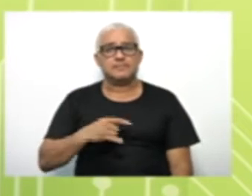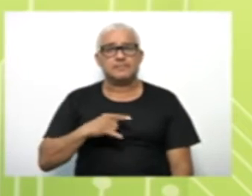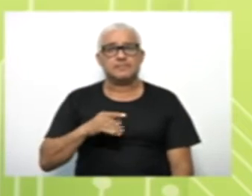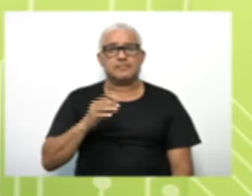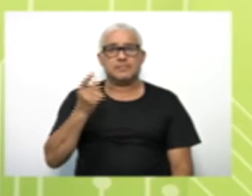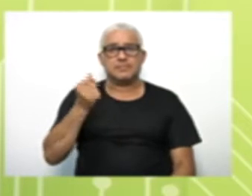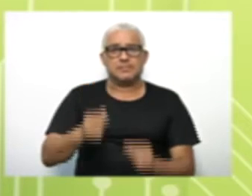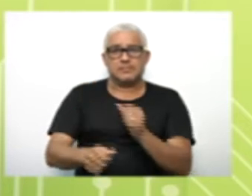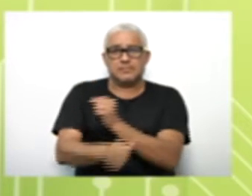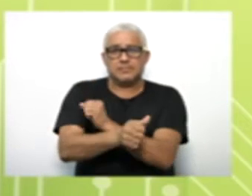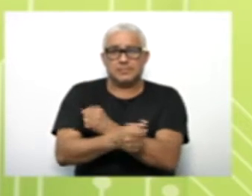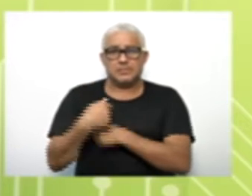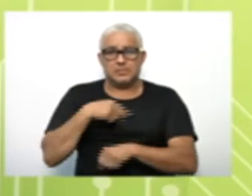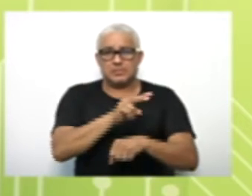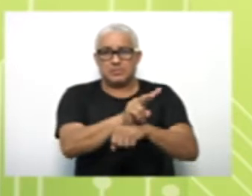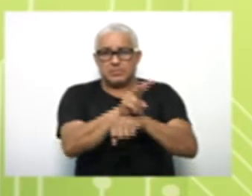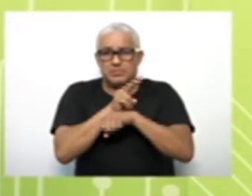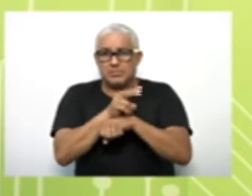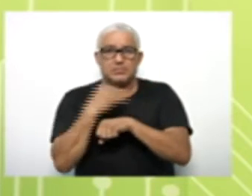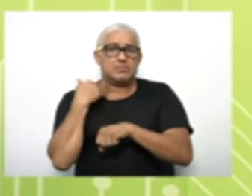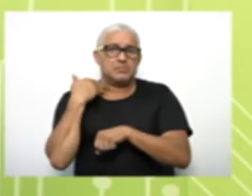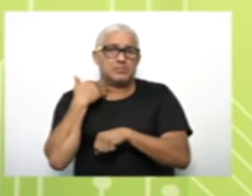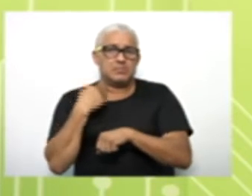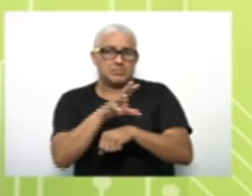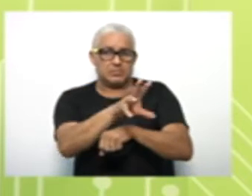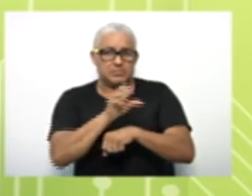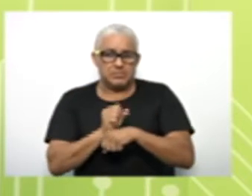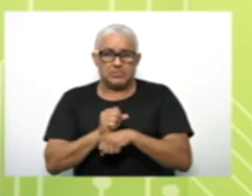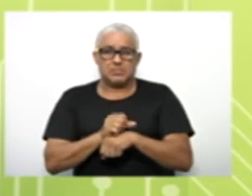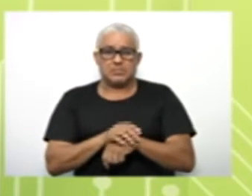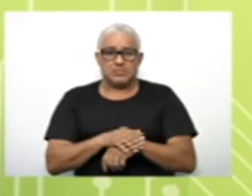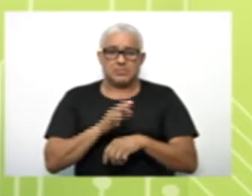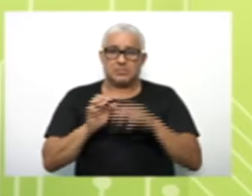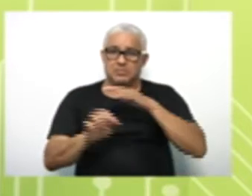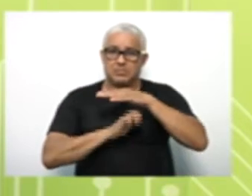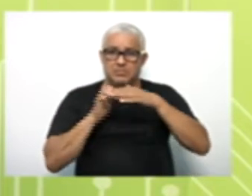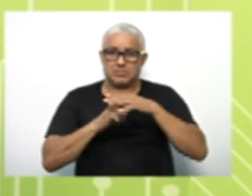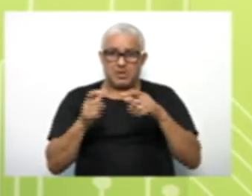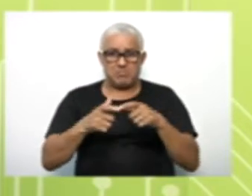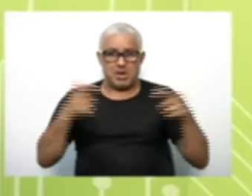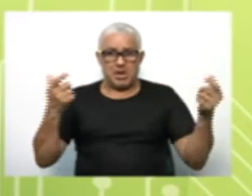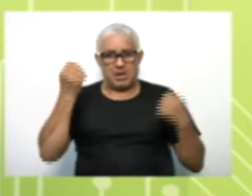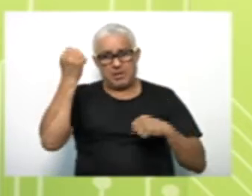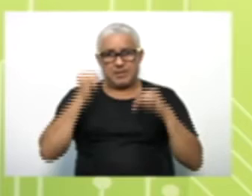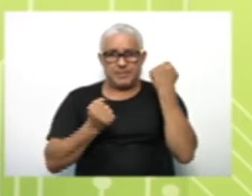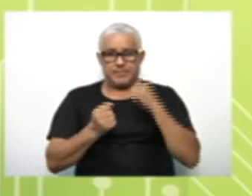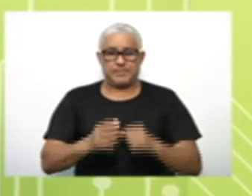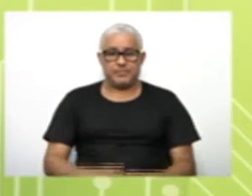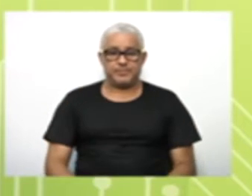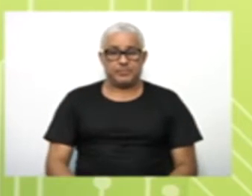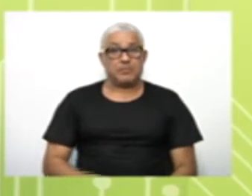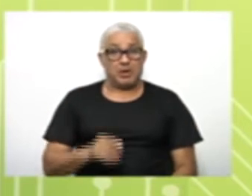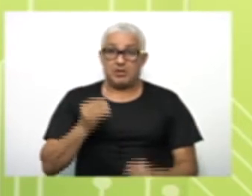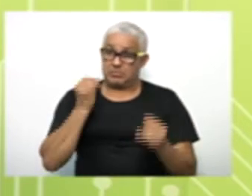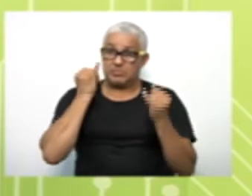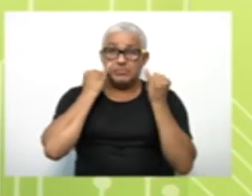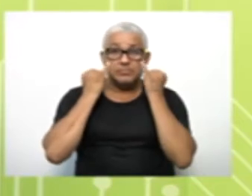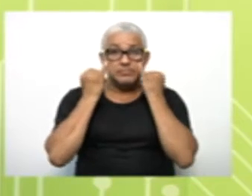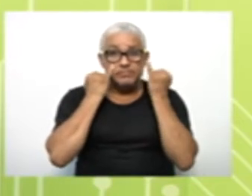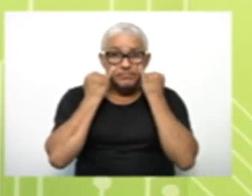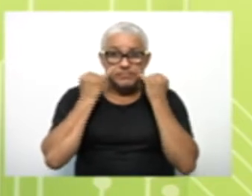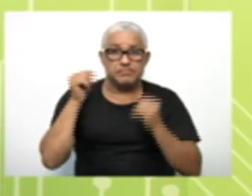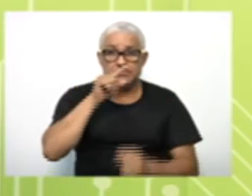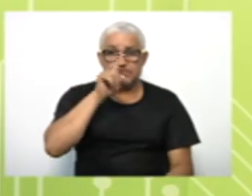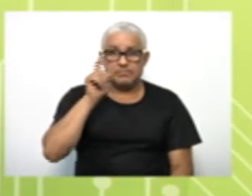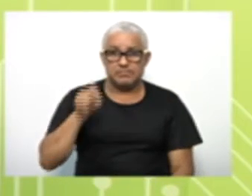financiamento ou esse empréstimo que eu tenho que pegar no banco para aumentar a minha capacidade fabril? E aí são informações, são